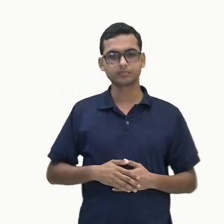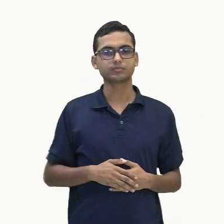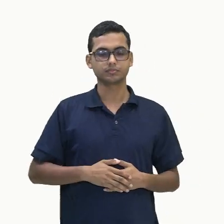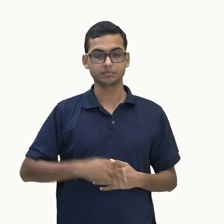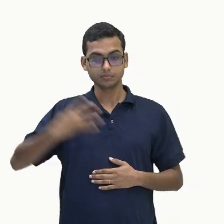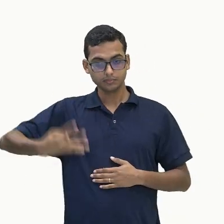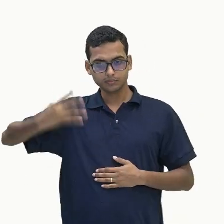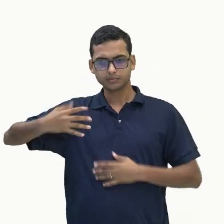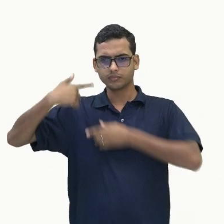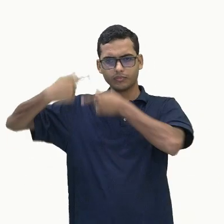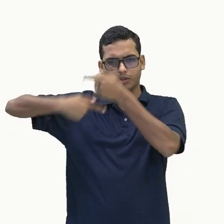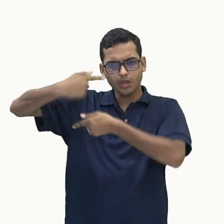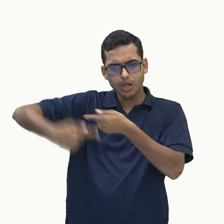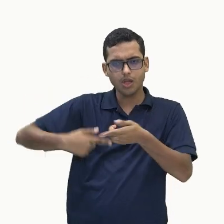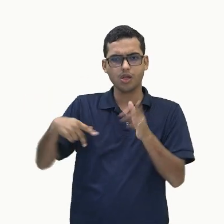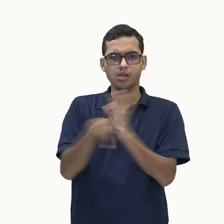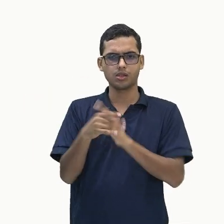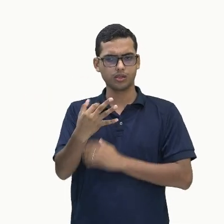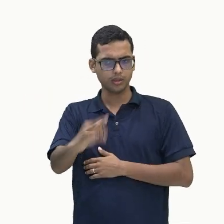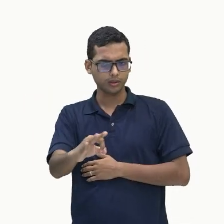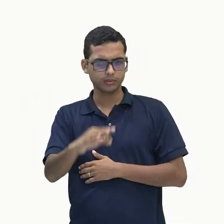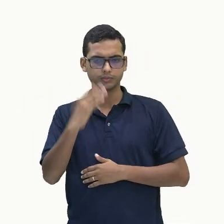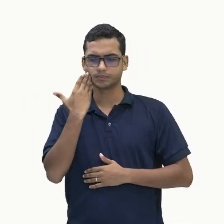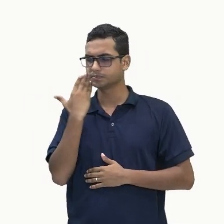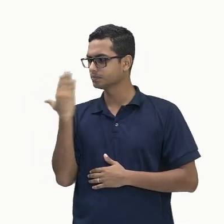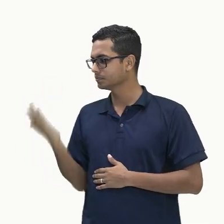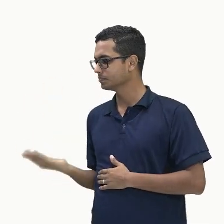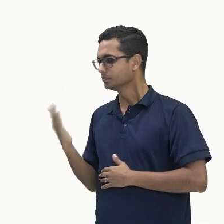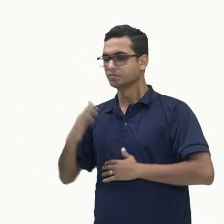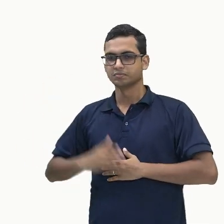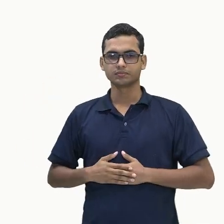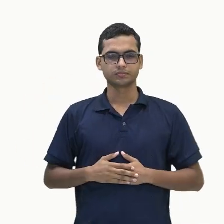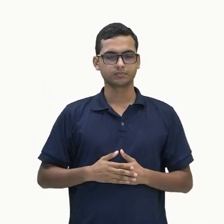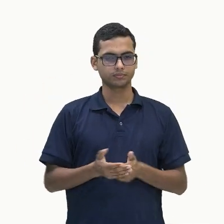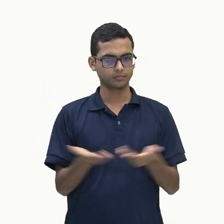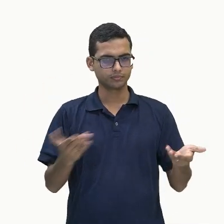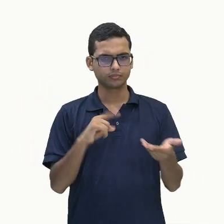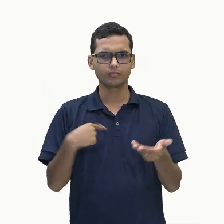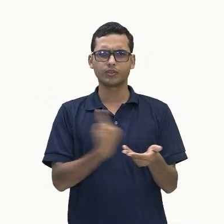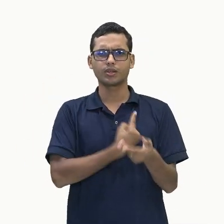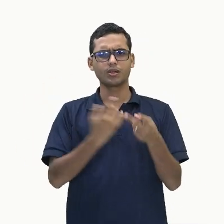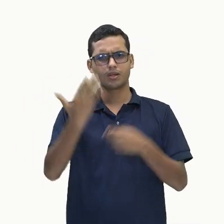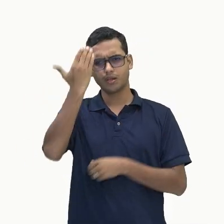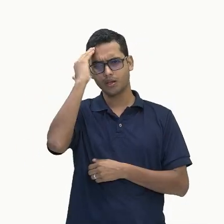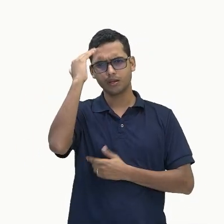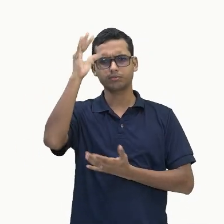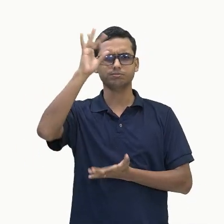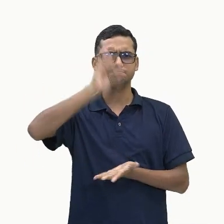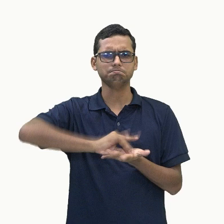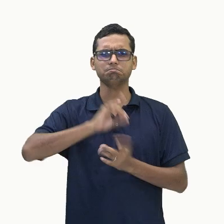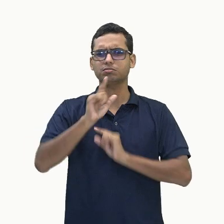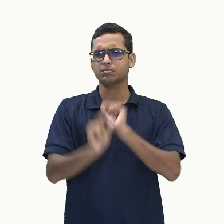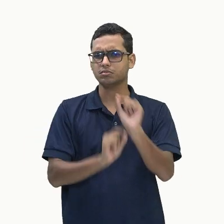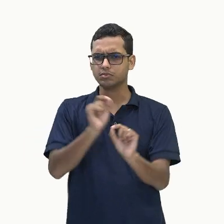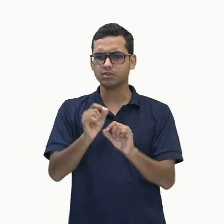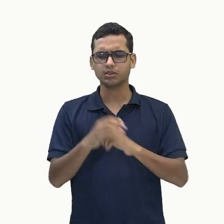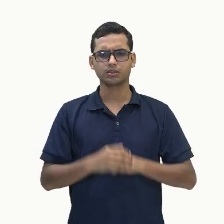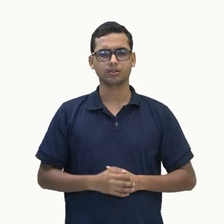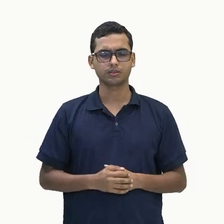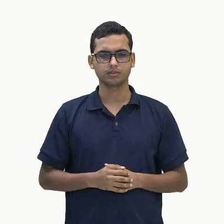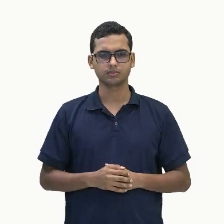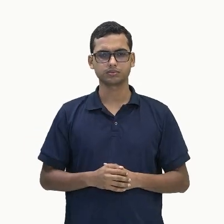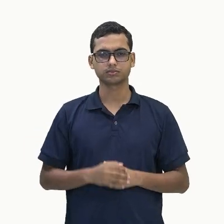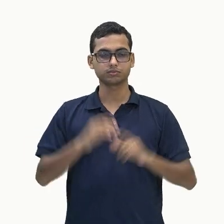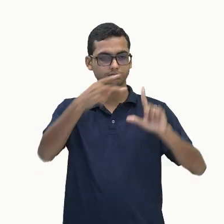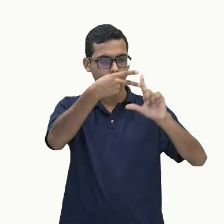quarta geração. Muito bem. Então, agora que nós compreendemos como o